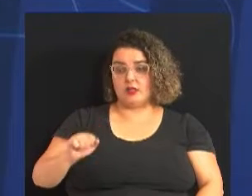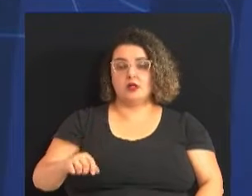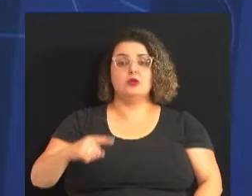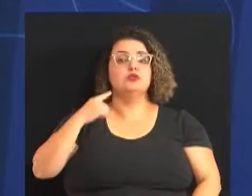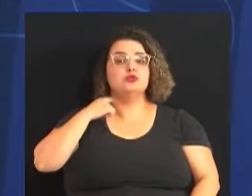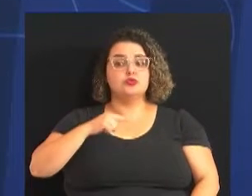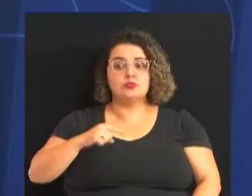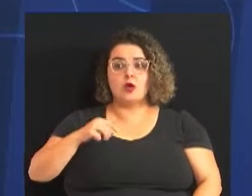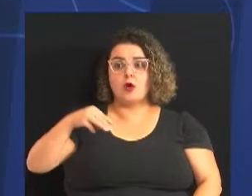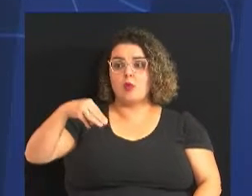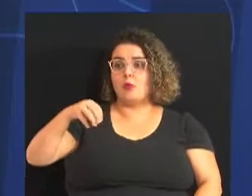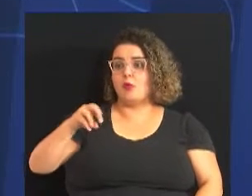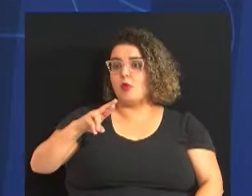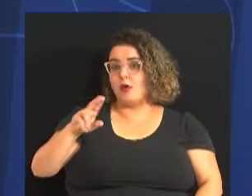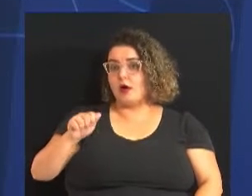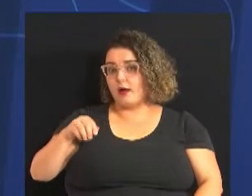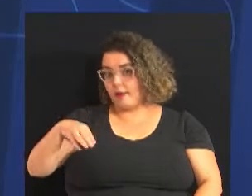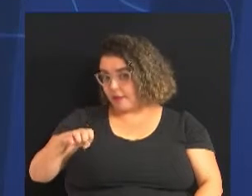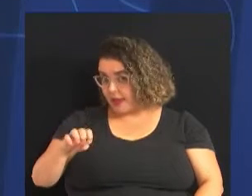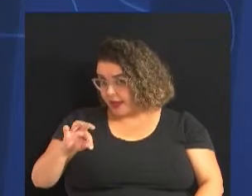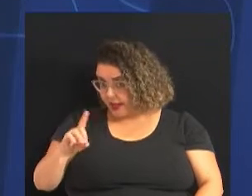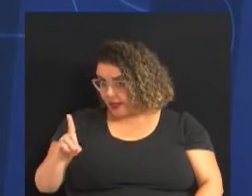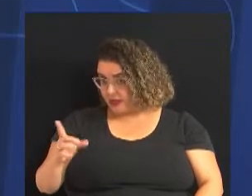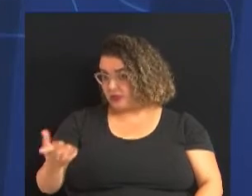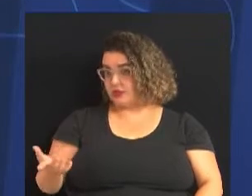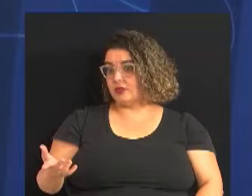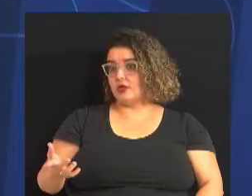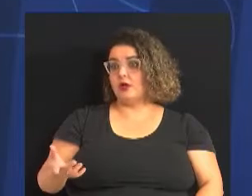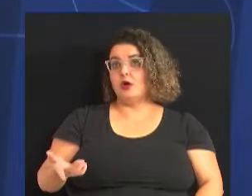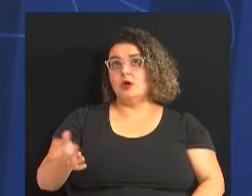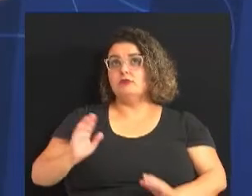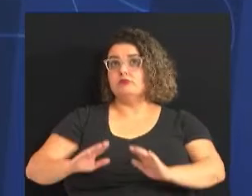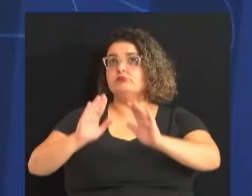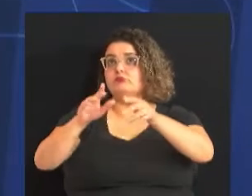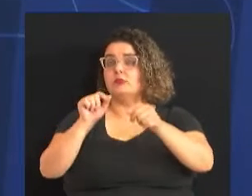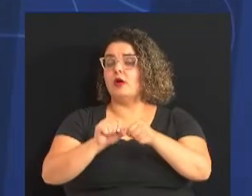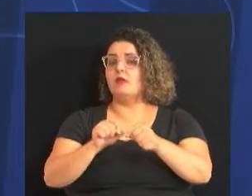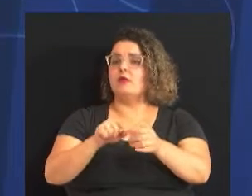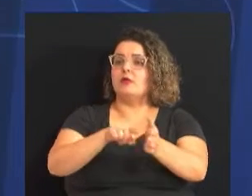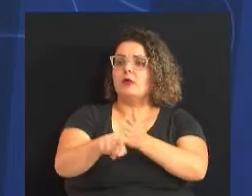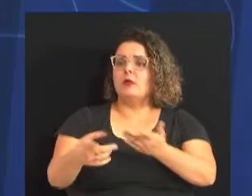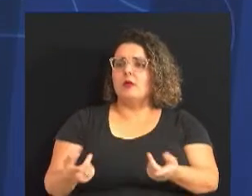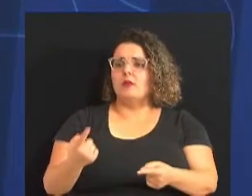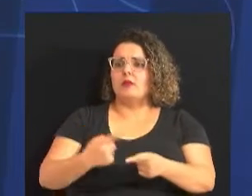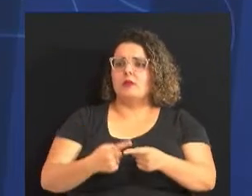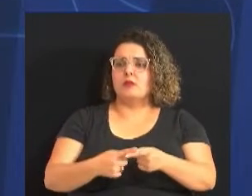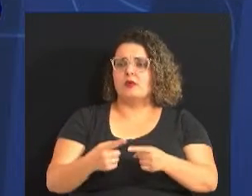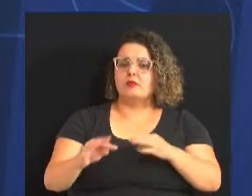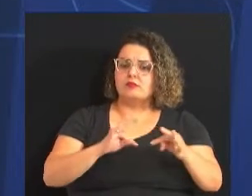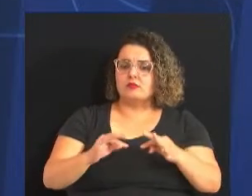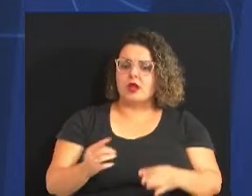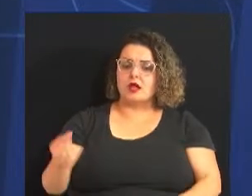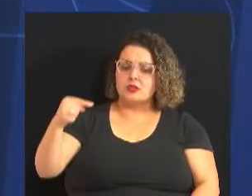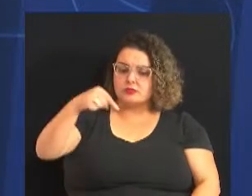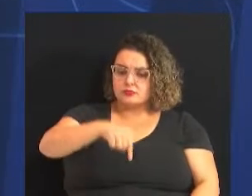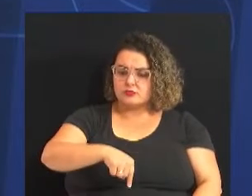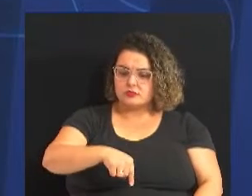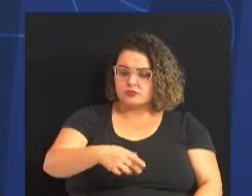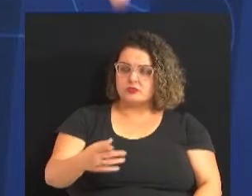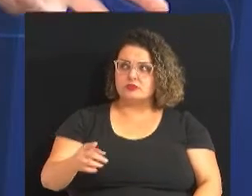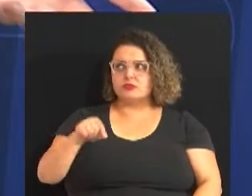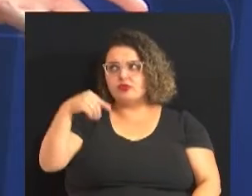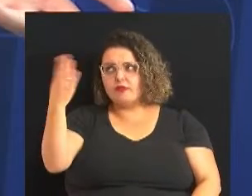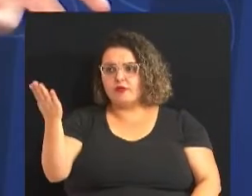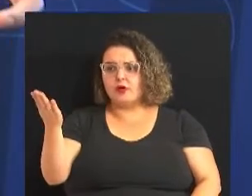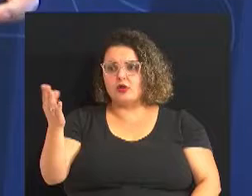Mohamed, enfim. Então, no basquete, eu imagino que também você fez esse questionamento, né? Pô, como é que um estrangeiro chega para a seleção brasileira? O Tite já